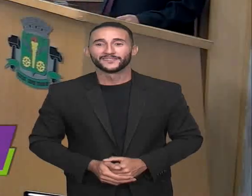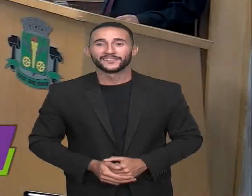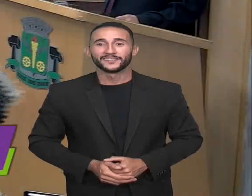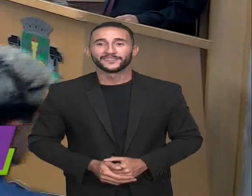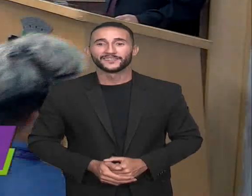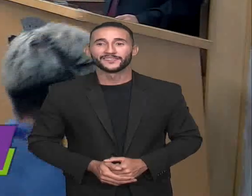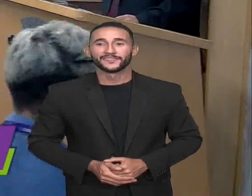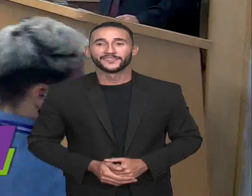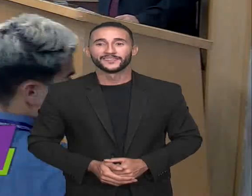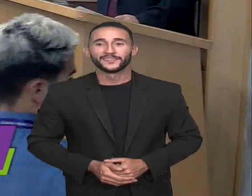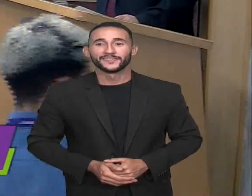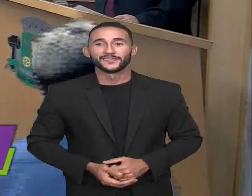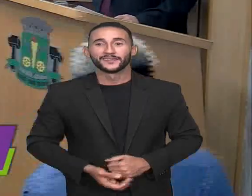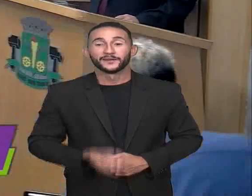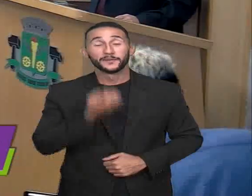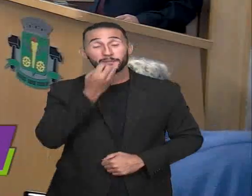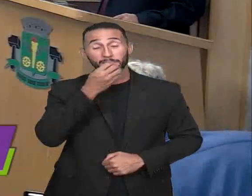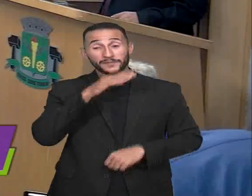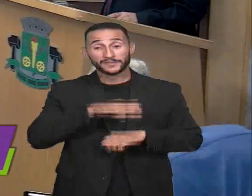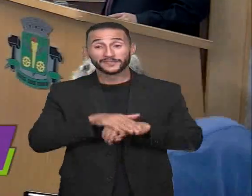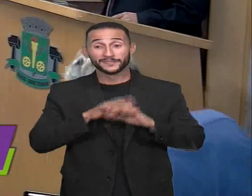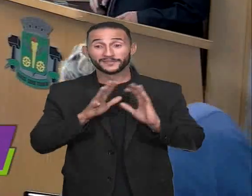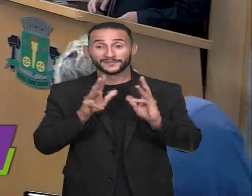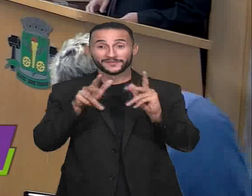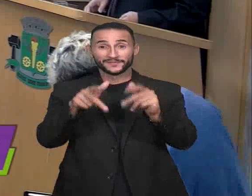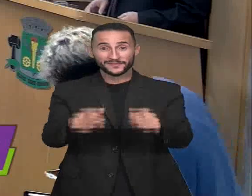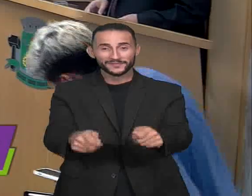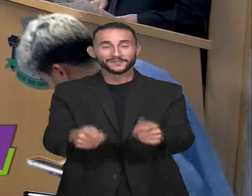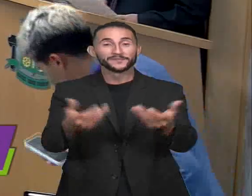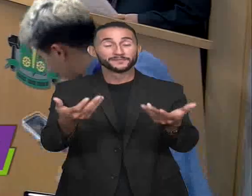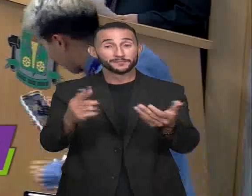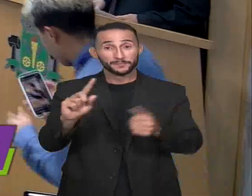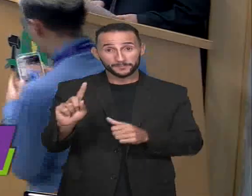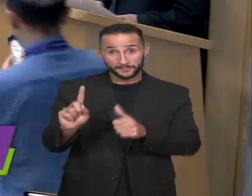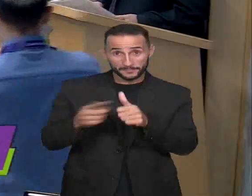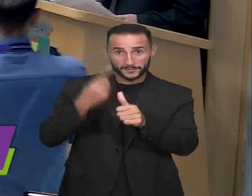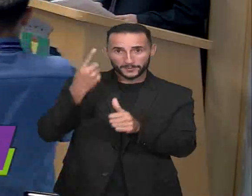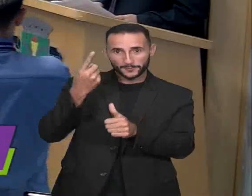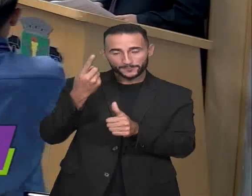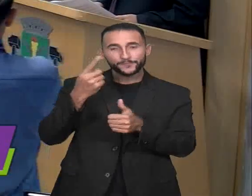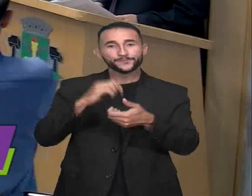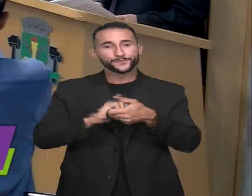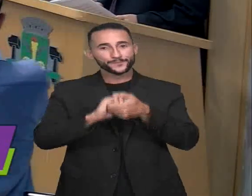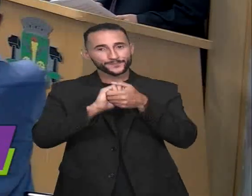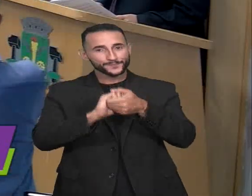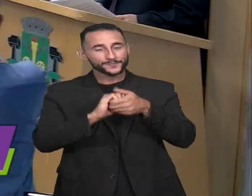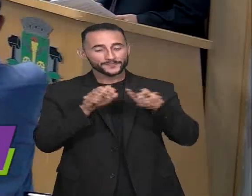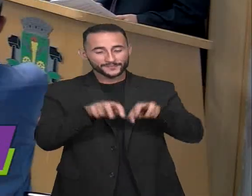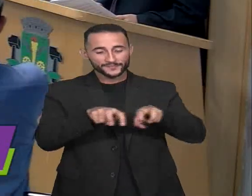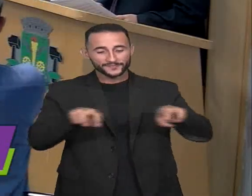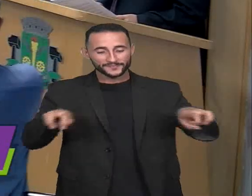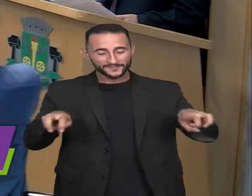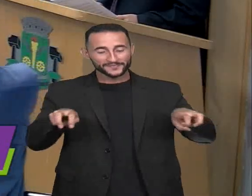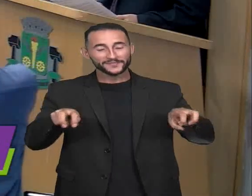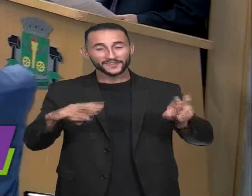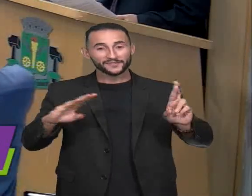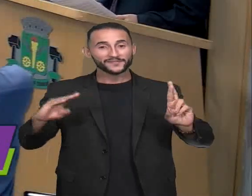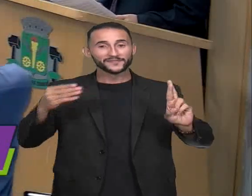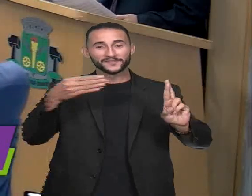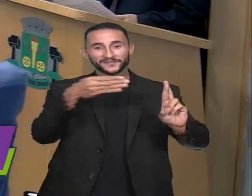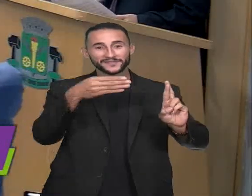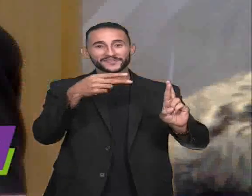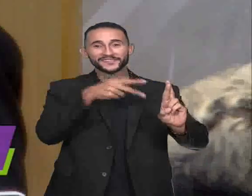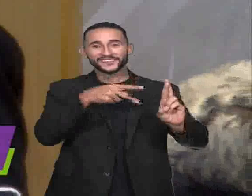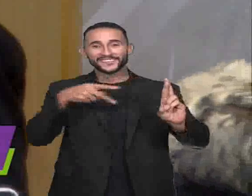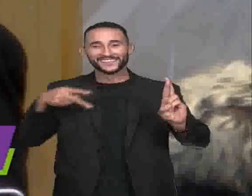minutos boa tarde a todos queria primeiro saudar a mesa em nome do nosso Presidente carmone Bastos né o a